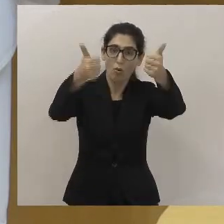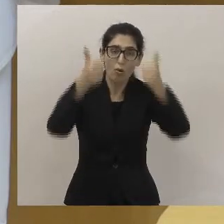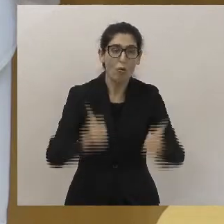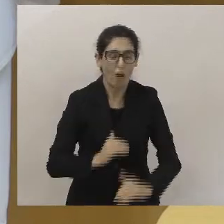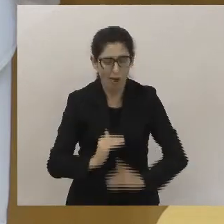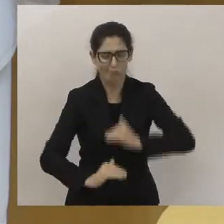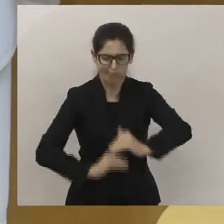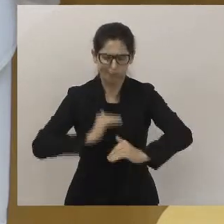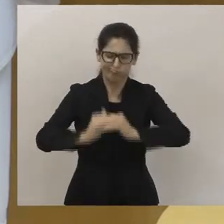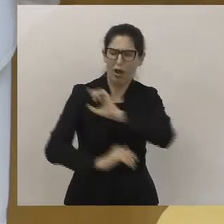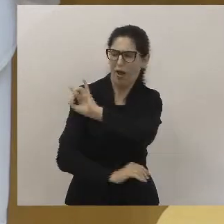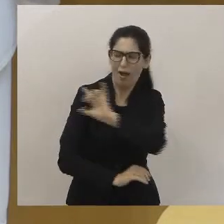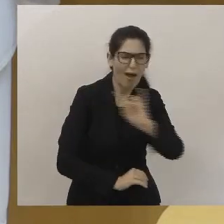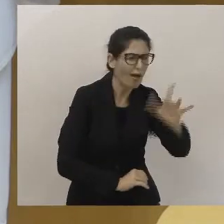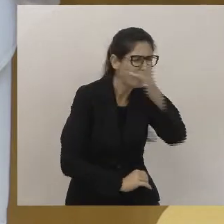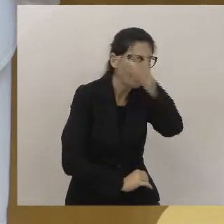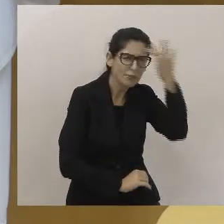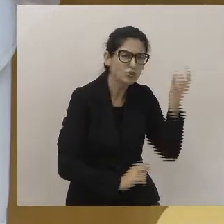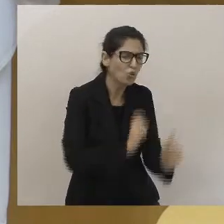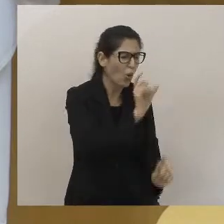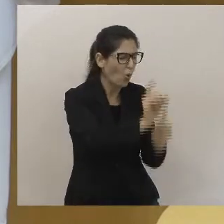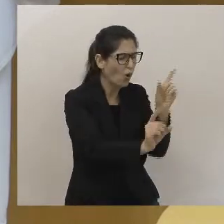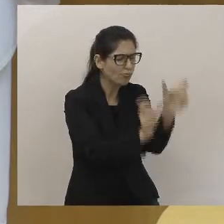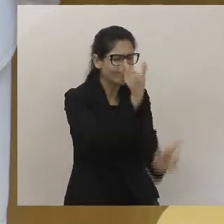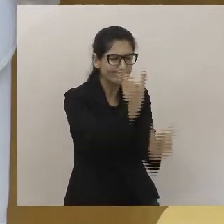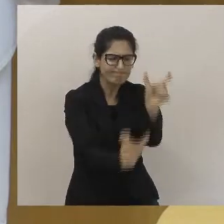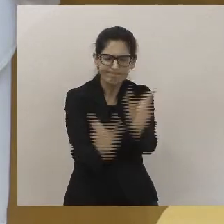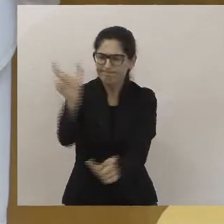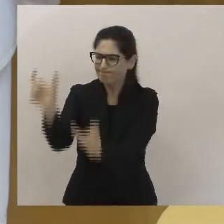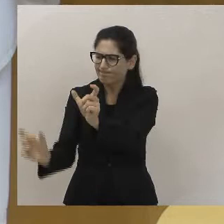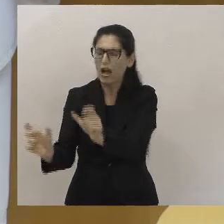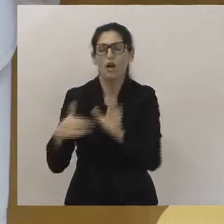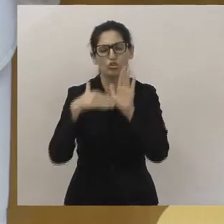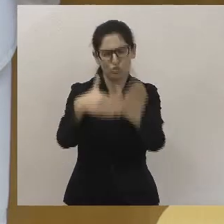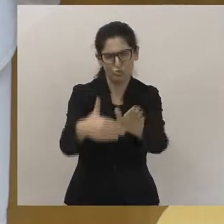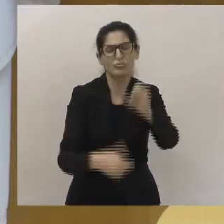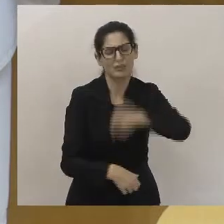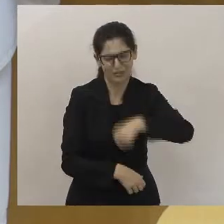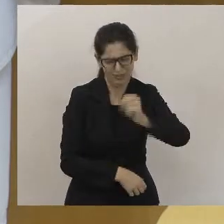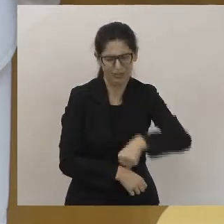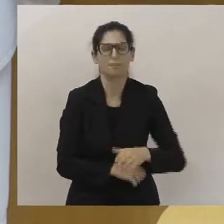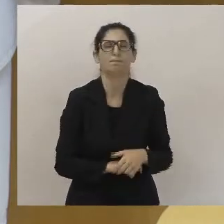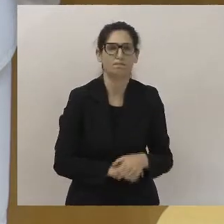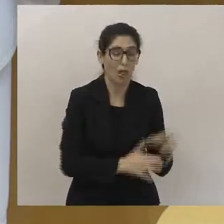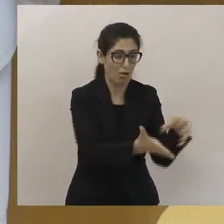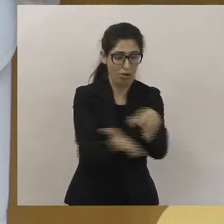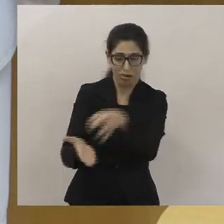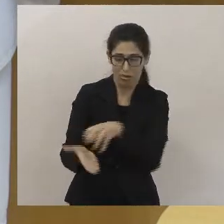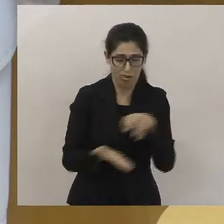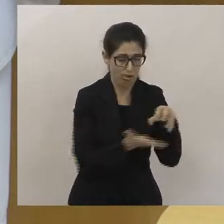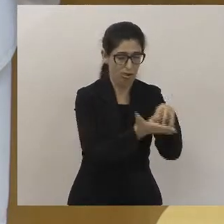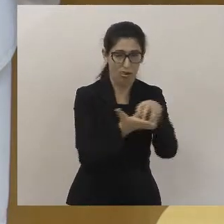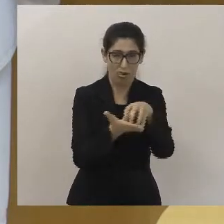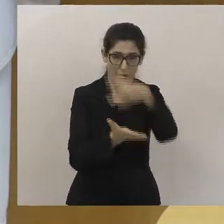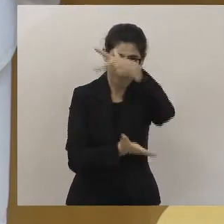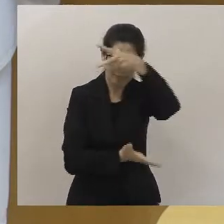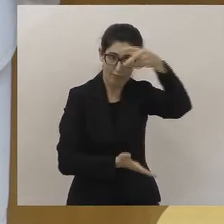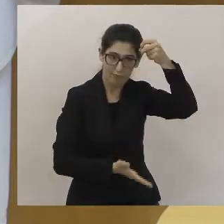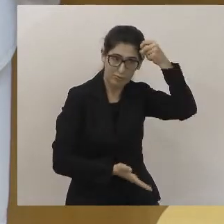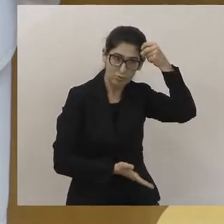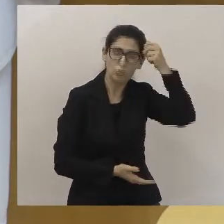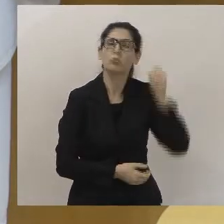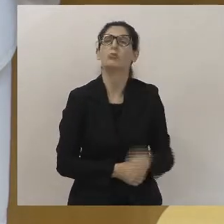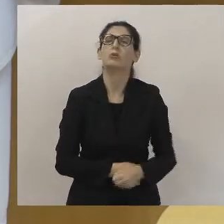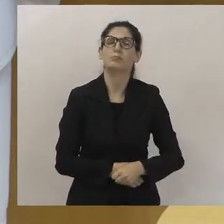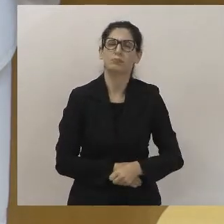momento da nossa cidade ele vai levar sim eu tenho que as duas secretarias têm obrigação de vestir a camisa